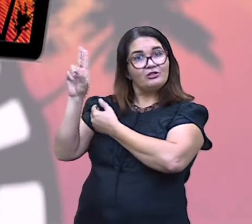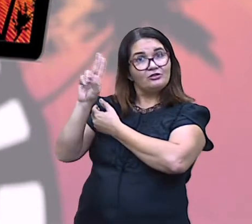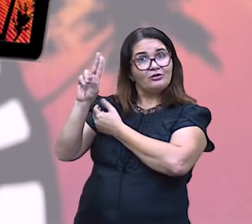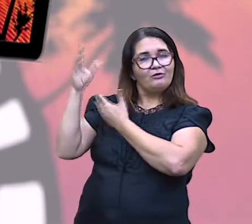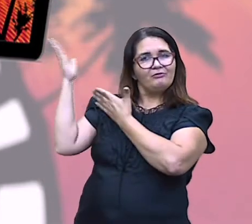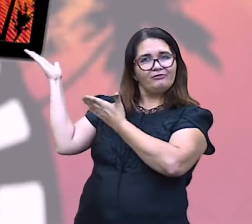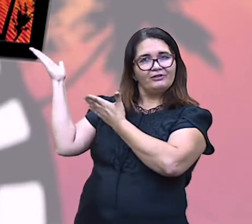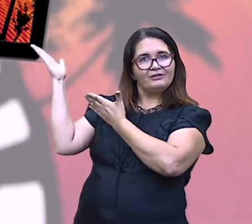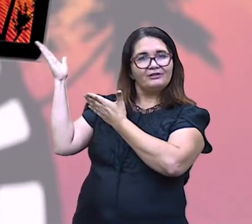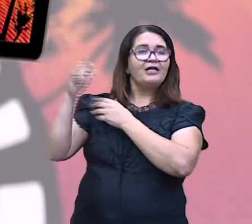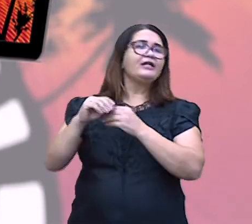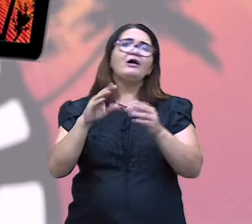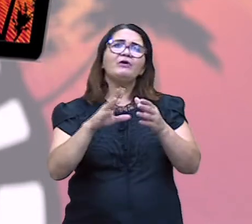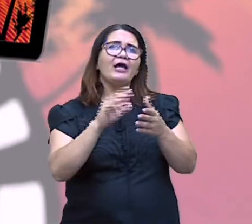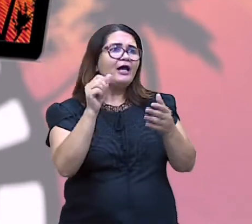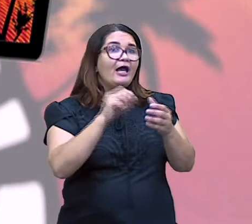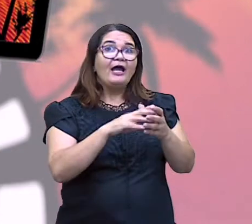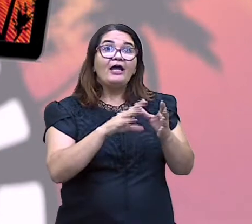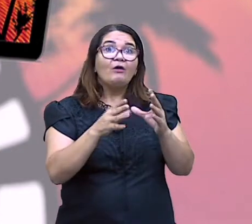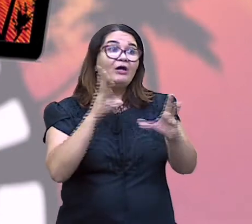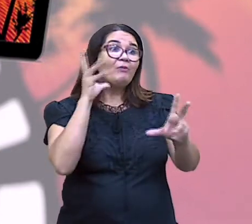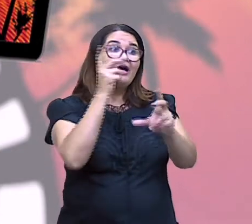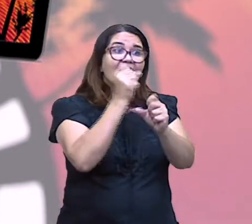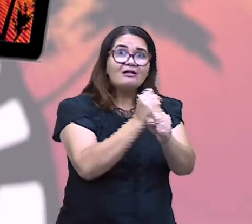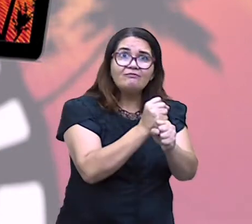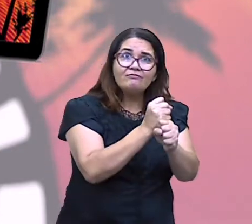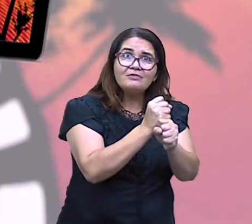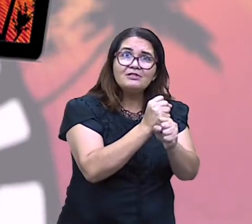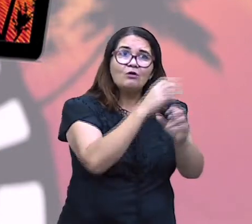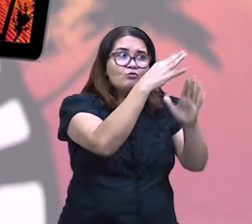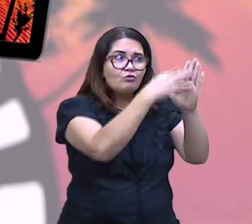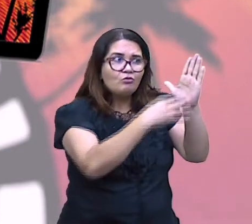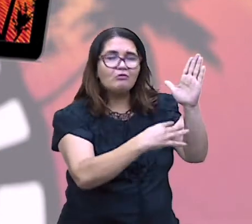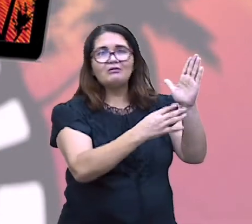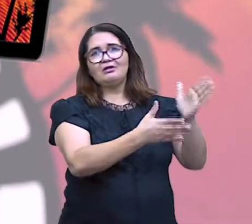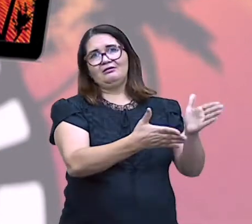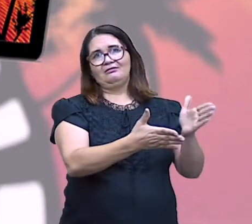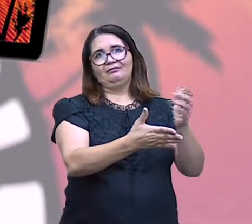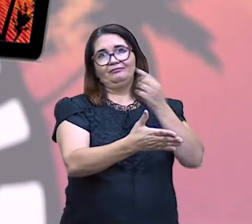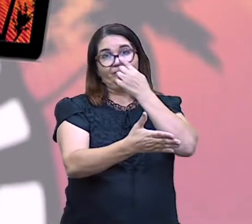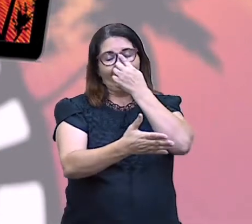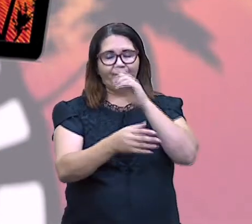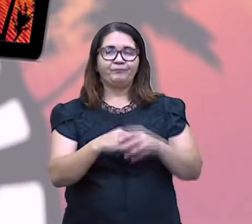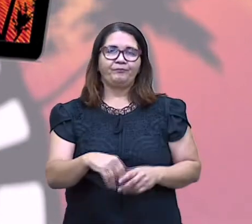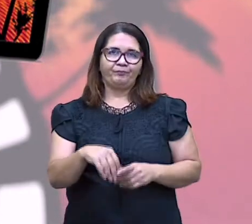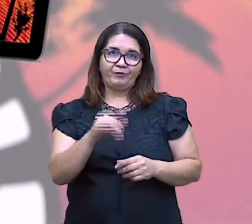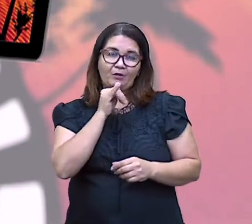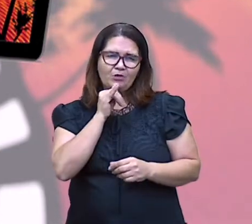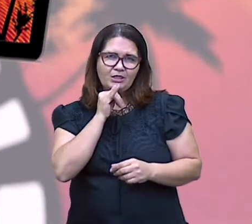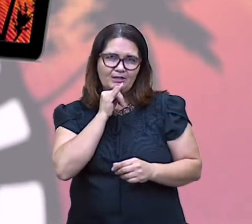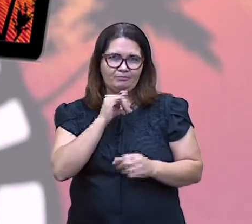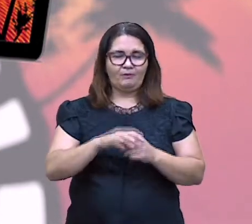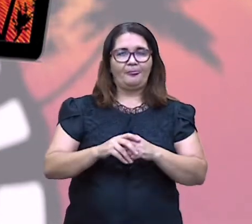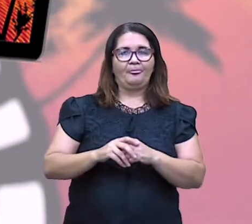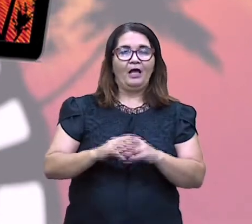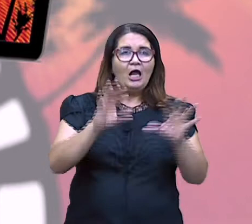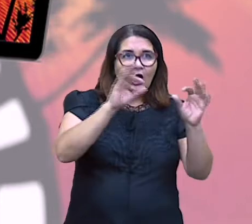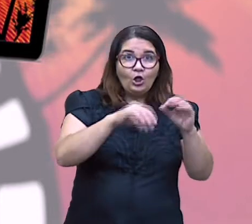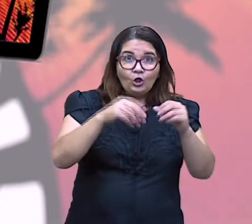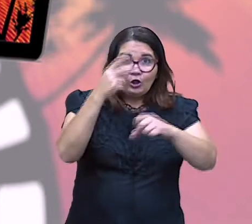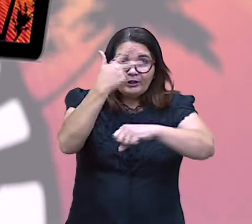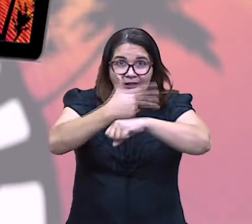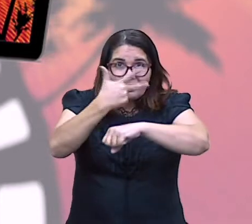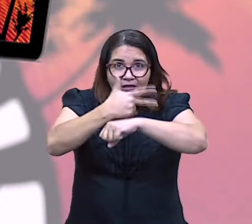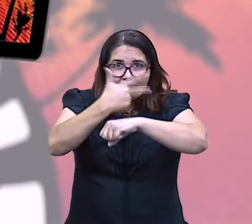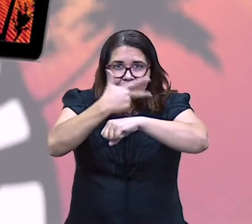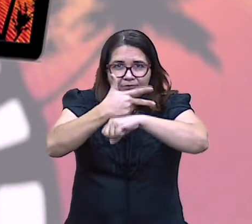e revisão da narrativa do roteiro. Vamos supor que no meio da gravação aconteceu alguma coisa e não deu